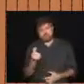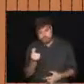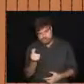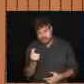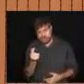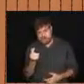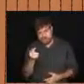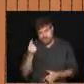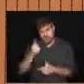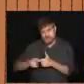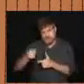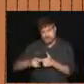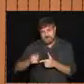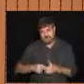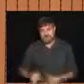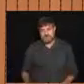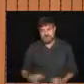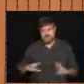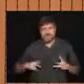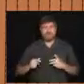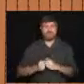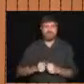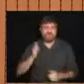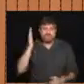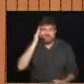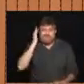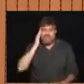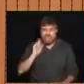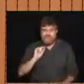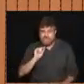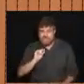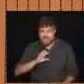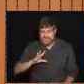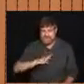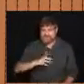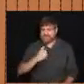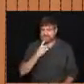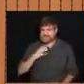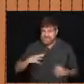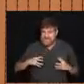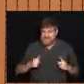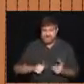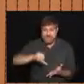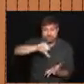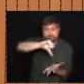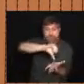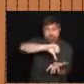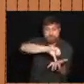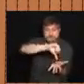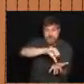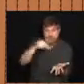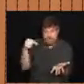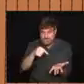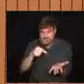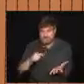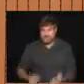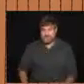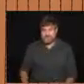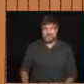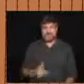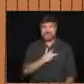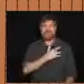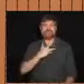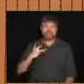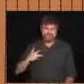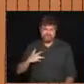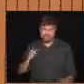financeira, porque é do conhecimento de todos vocês que todas as cidades que são polo, elas arcam com a saúde de toda